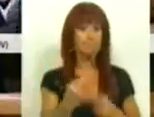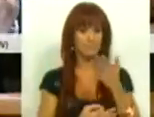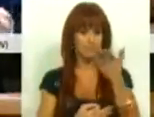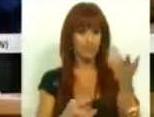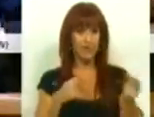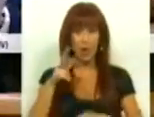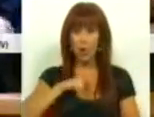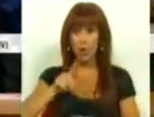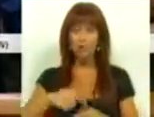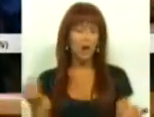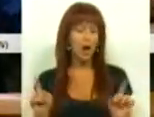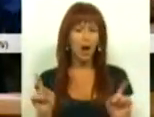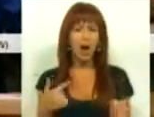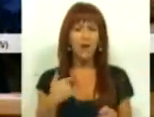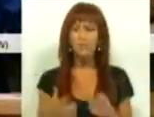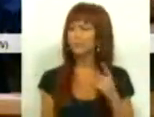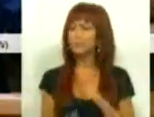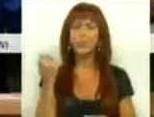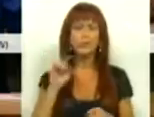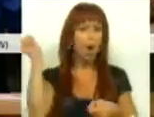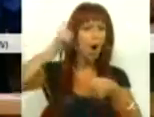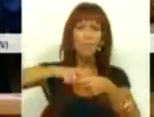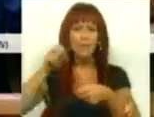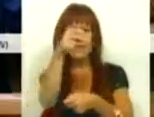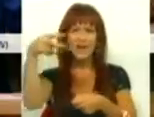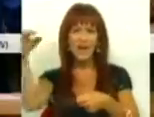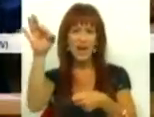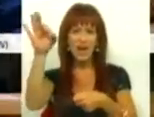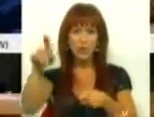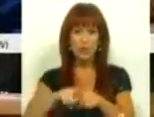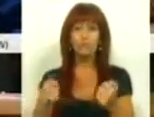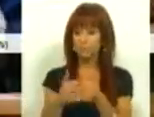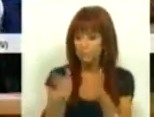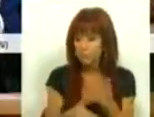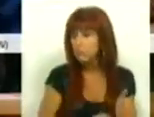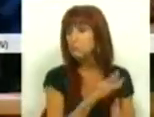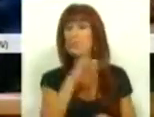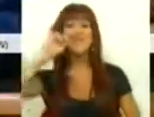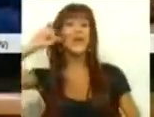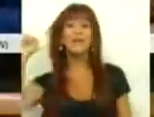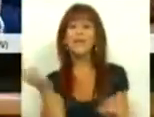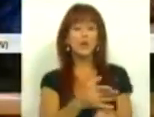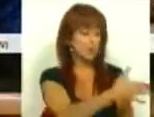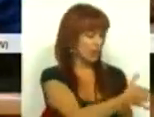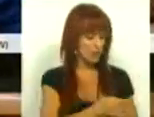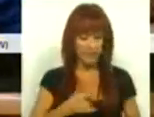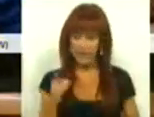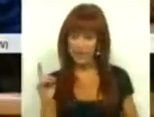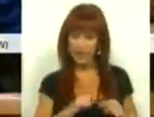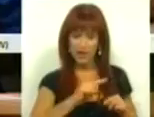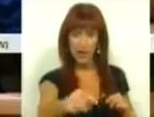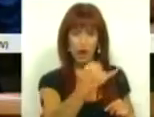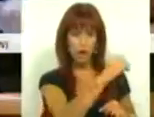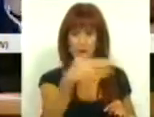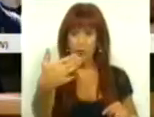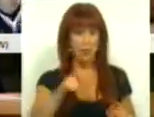3,2%, Portugal não teria conseguido aderir ao euro. Ao todo, em revisões de 96 a